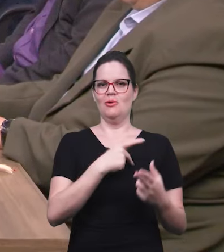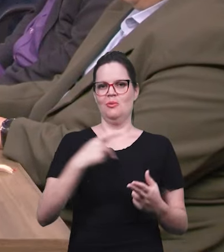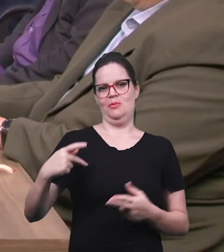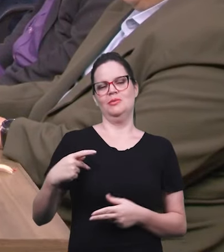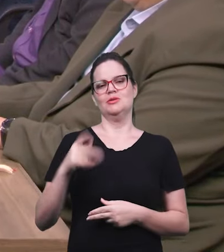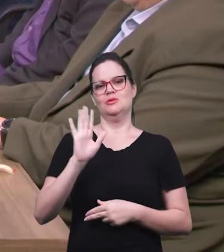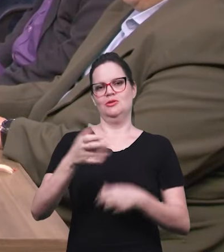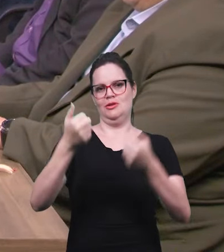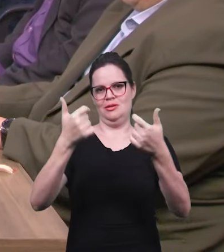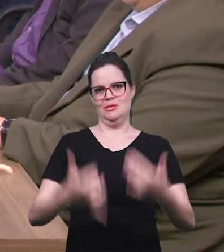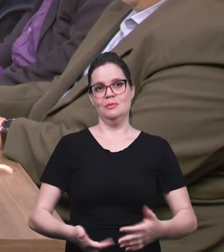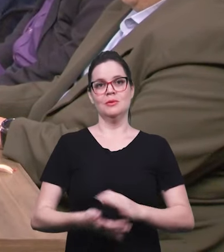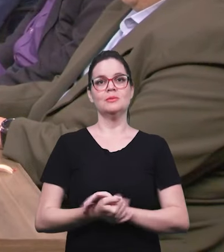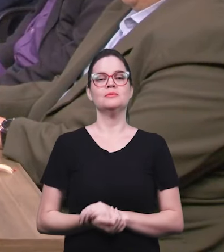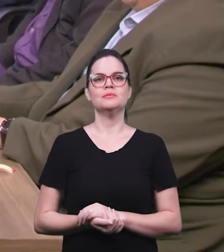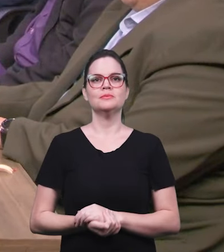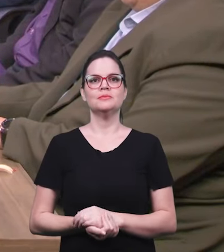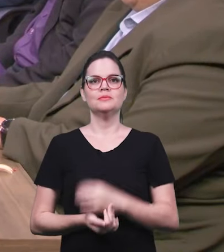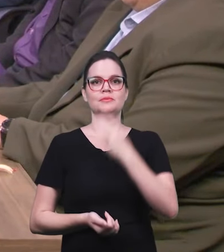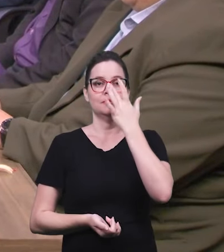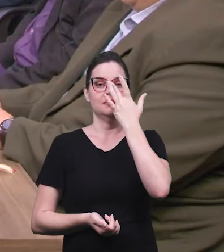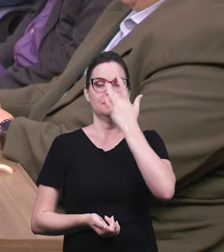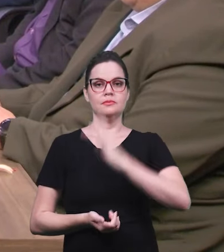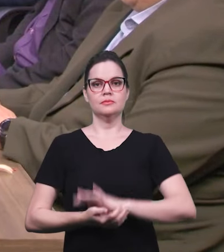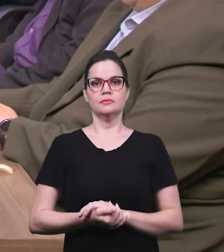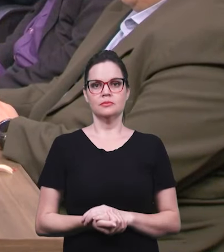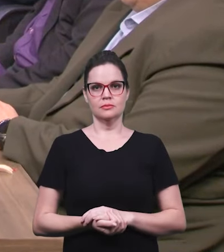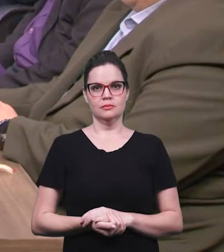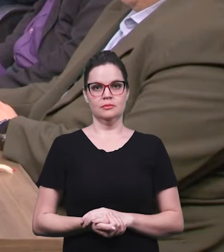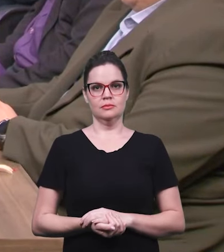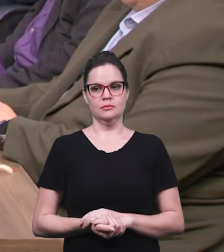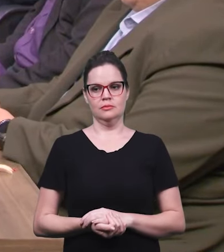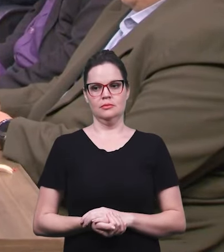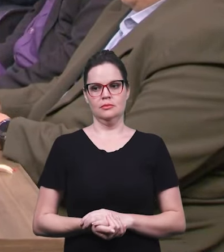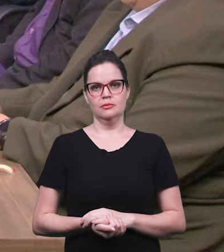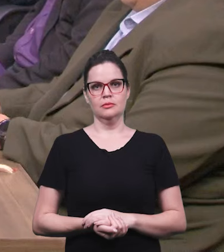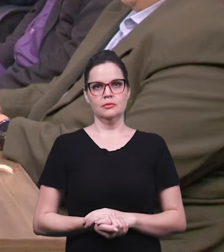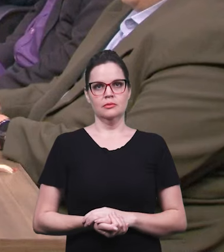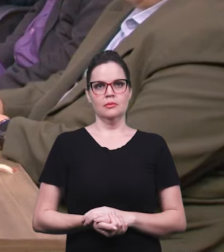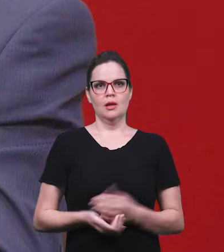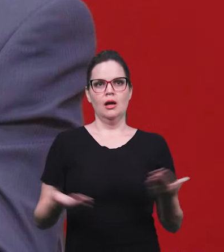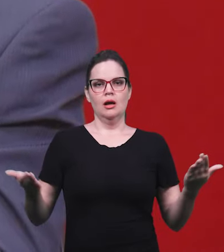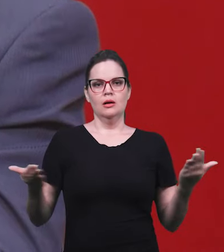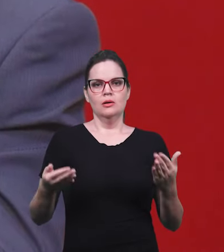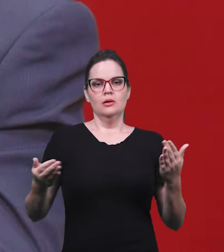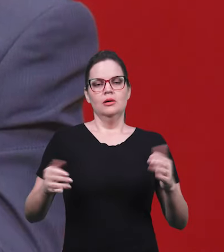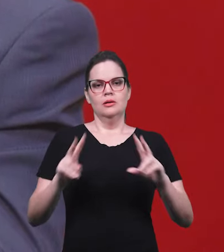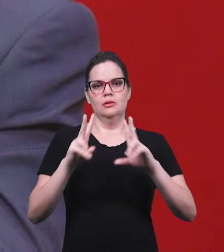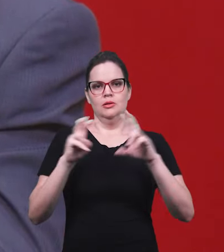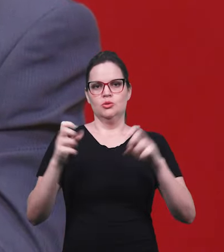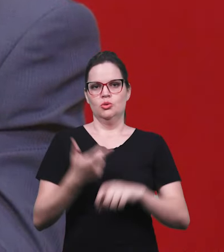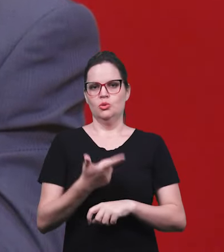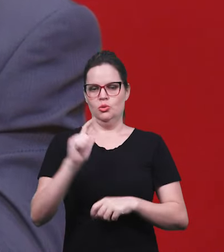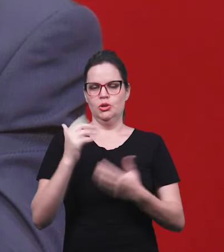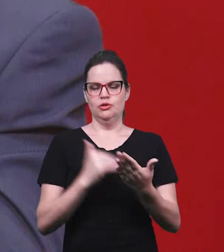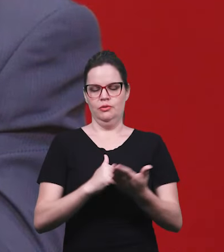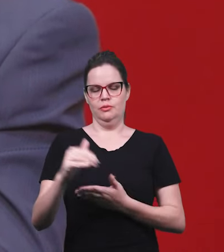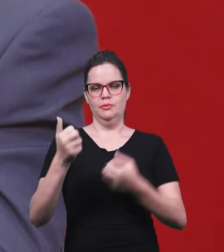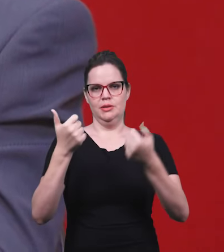mencionou. Mas aqui a gente vai entrar ainda num outro aspecto. Eu vou pedir para que o